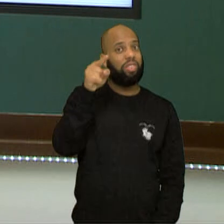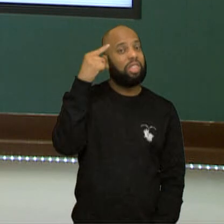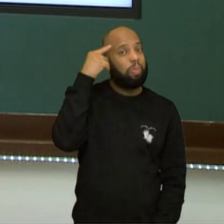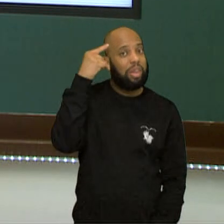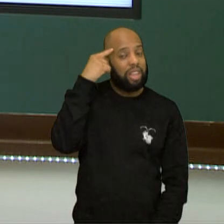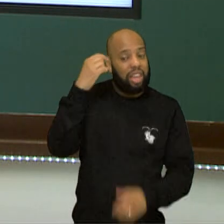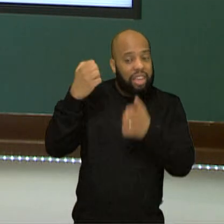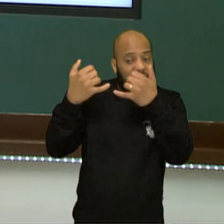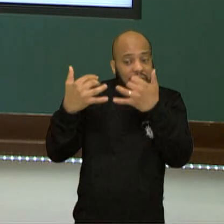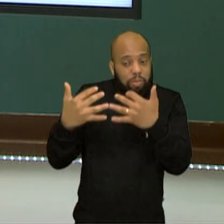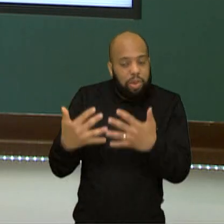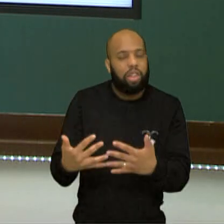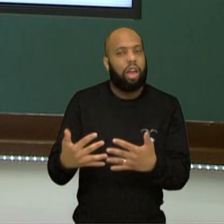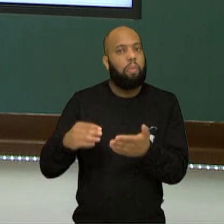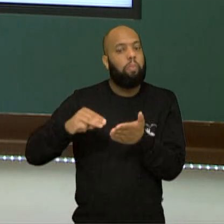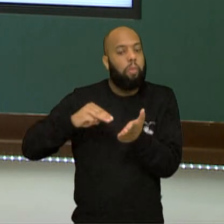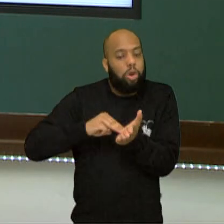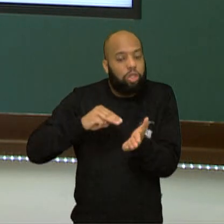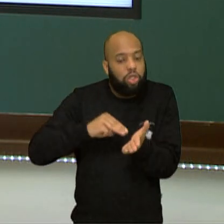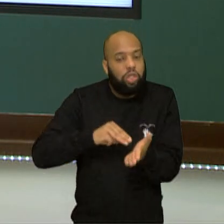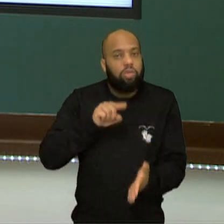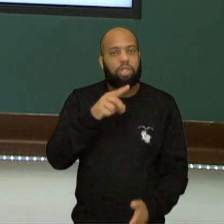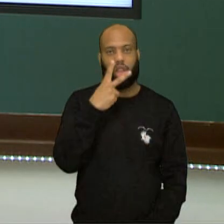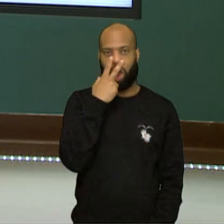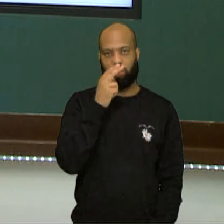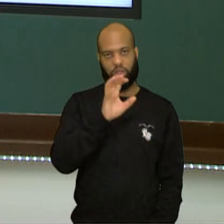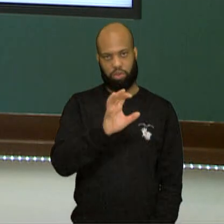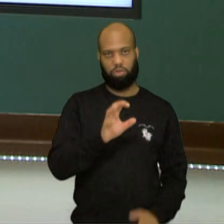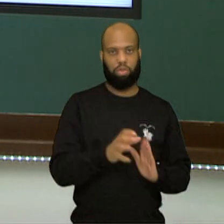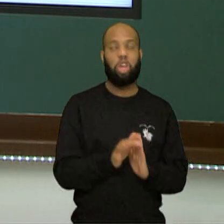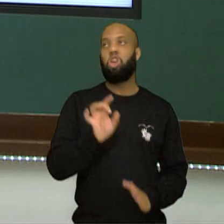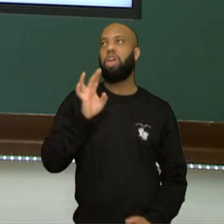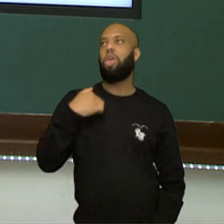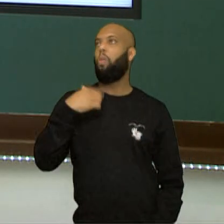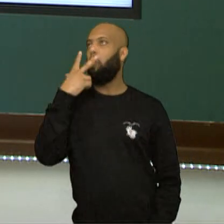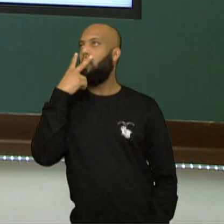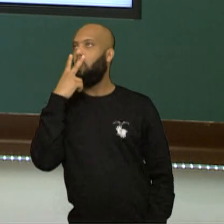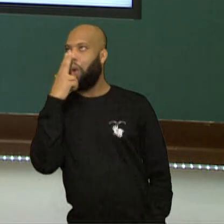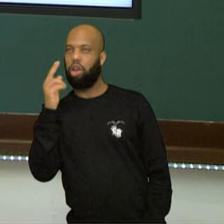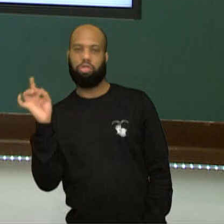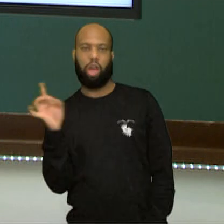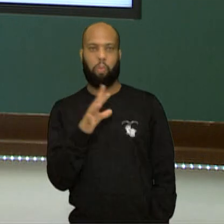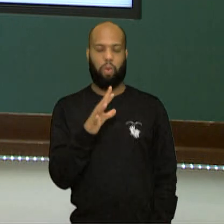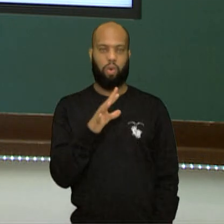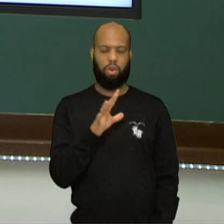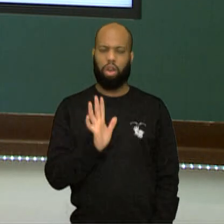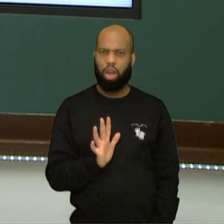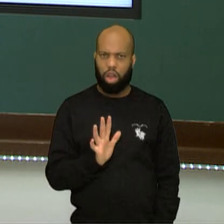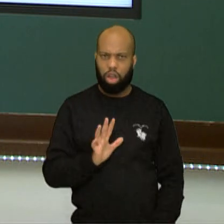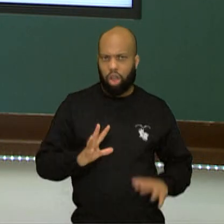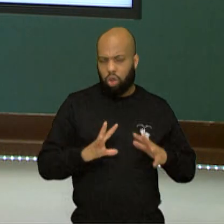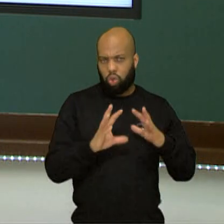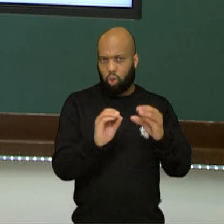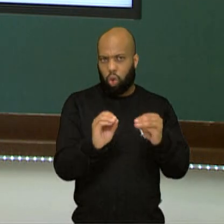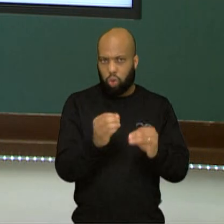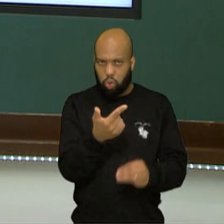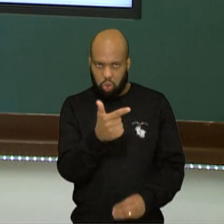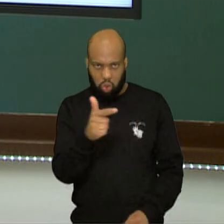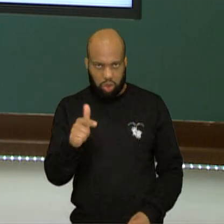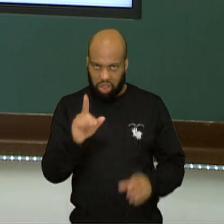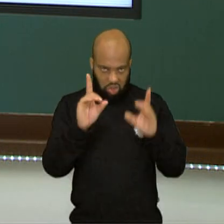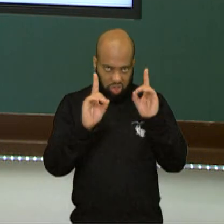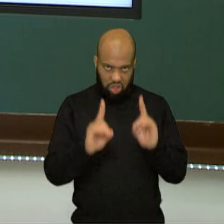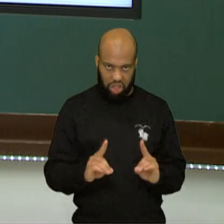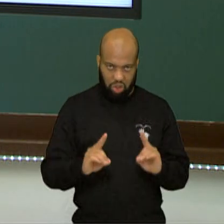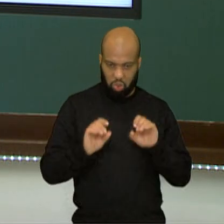porquê. Traga uma justificativa. Será que então todos não têm que ter o direito à educação? Não tem que ter direito à vida?